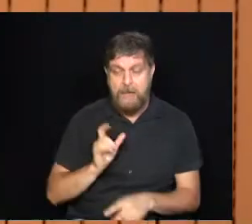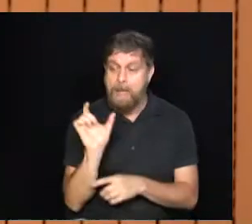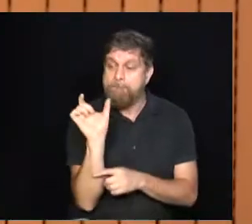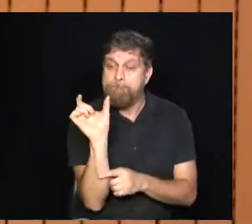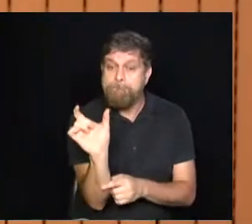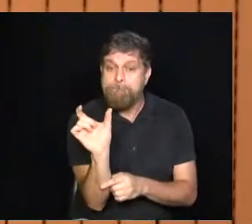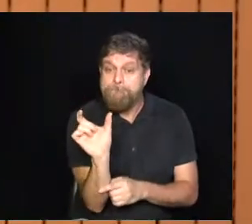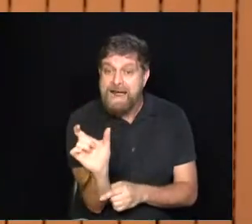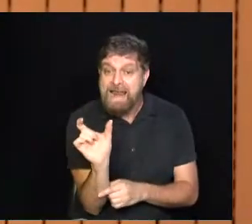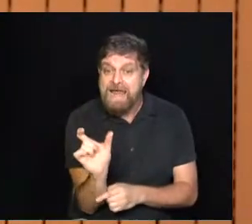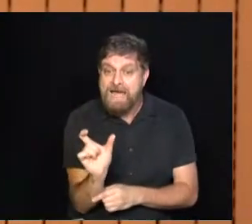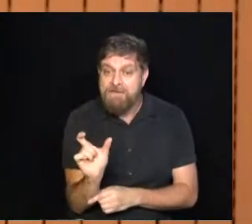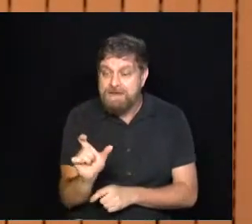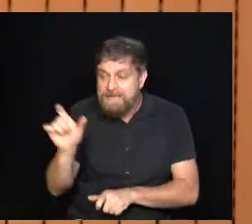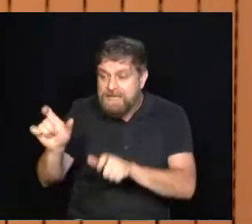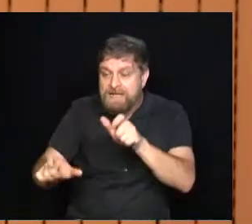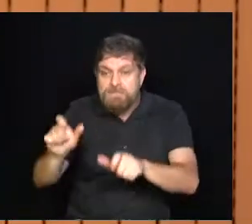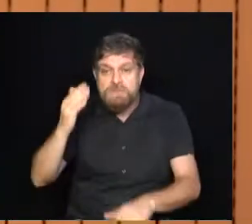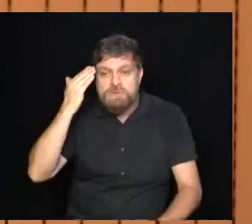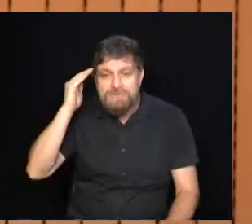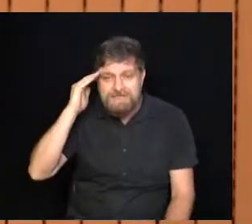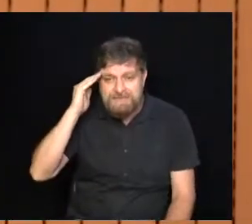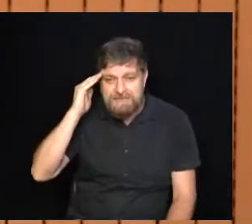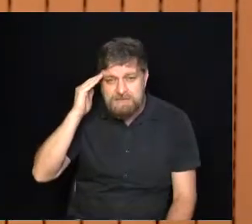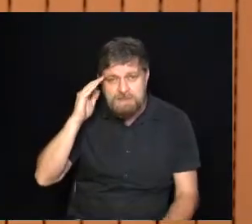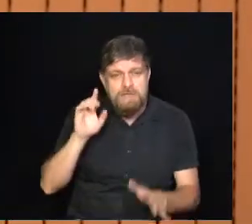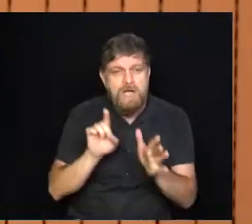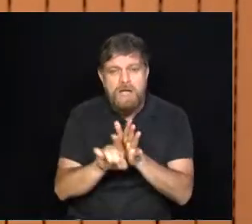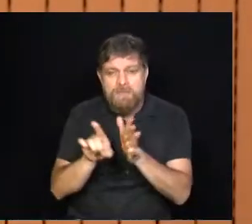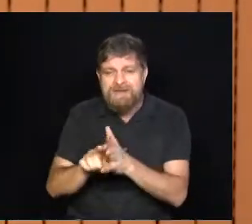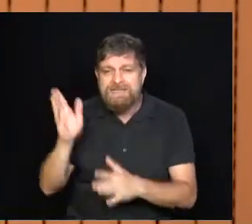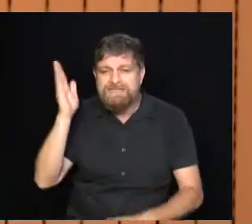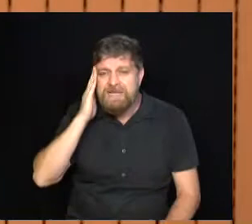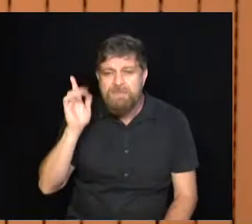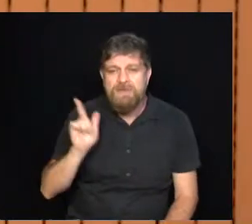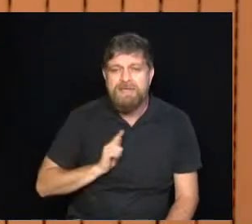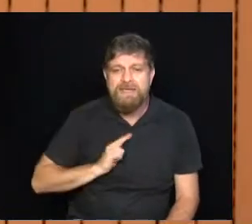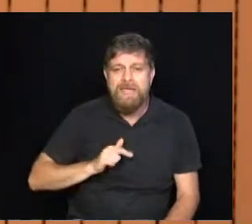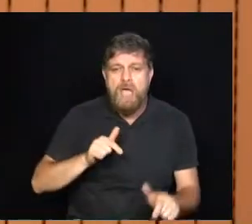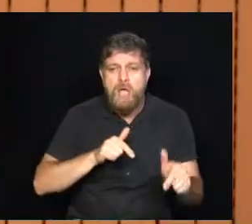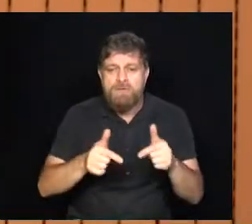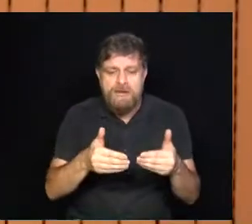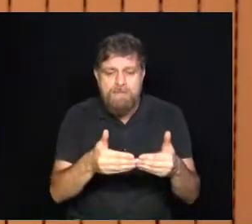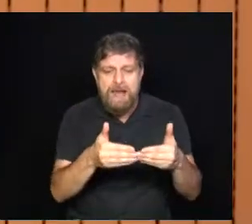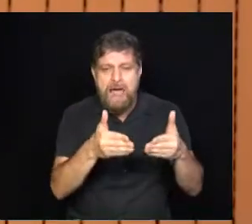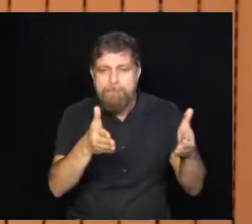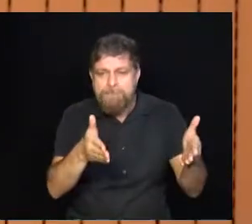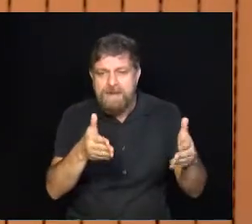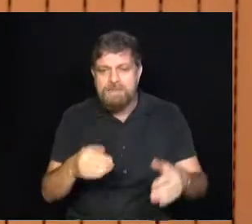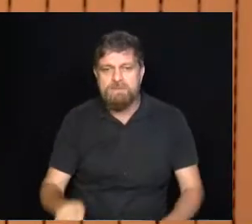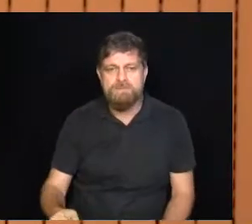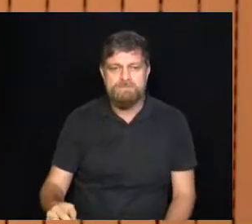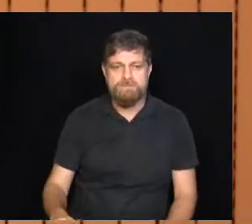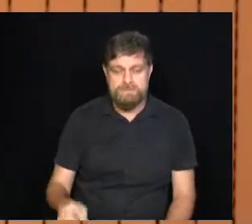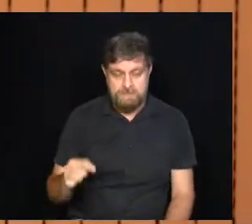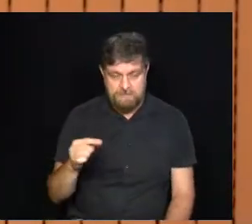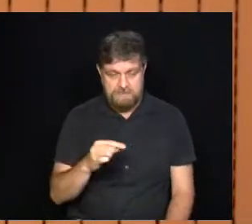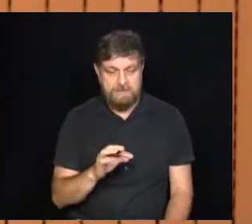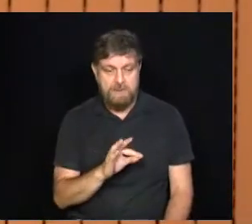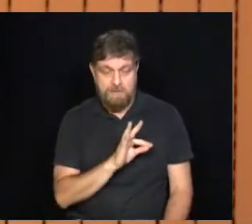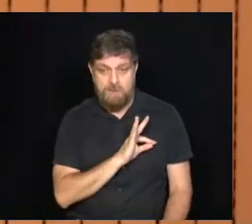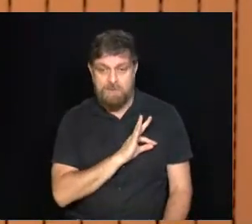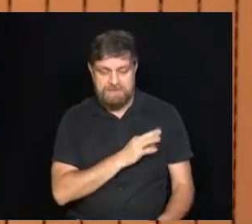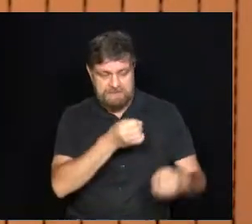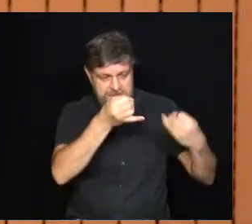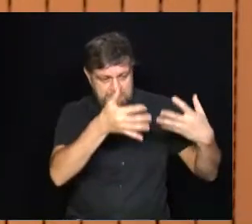claro, que todo mundo entende. Então, será que todo mundo entende o que é um serviço de porta aberta? E aí, a comandante me chamou a atenção a isso. Então, o